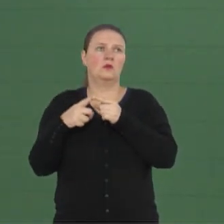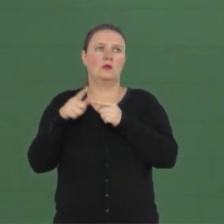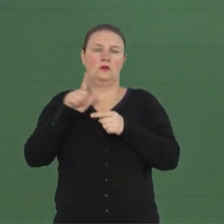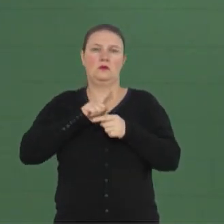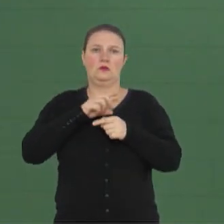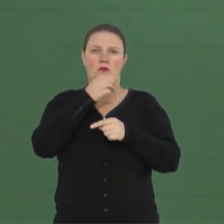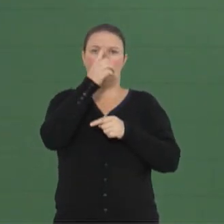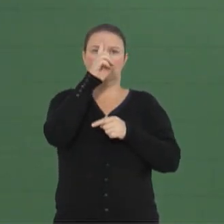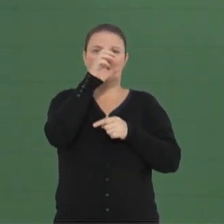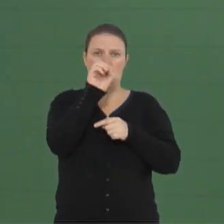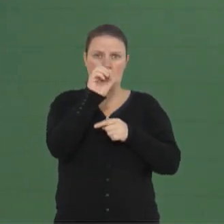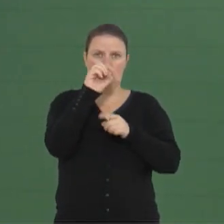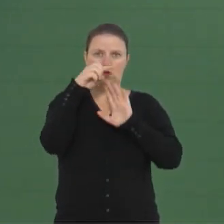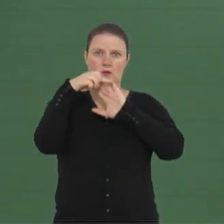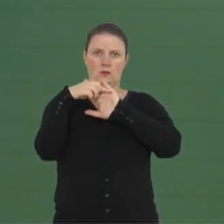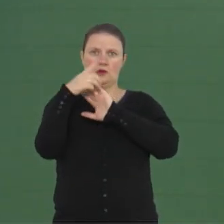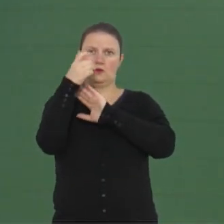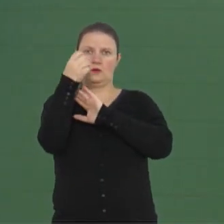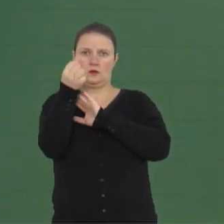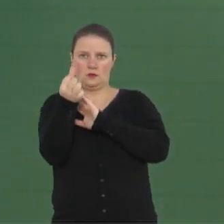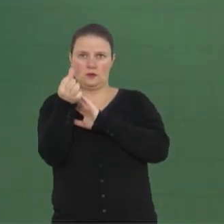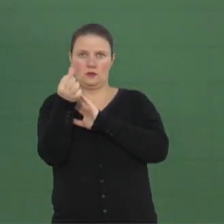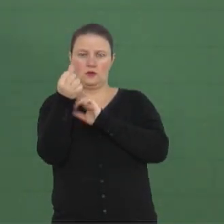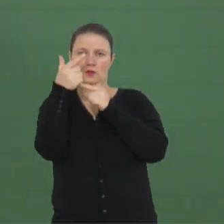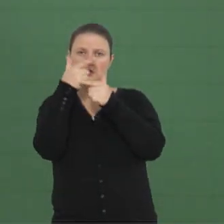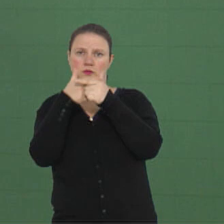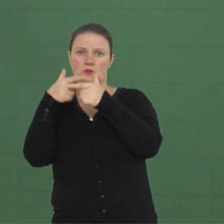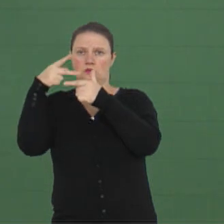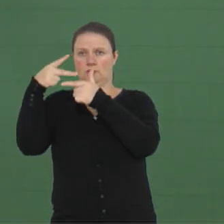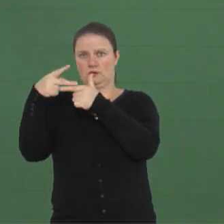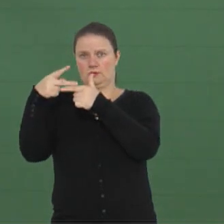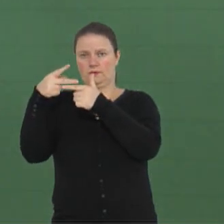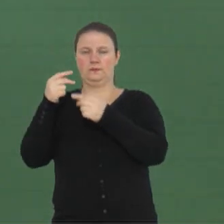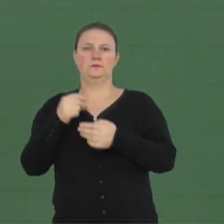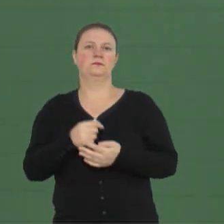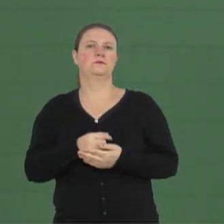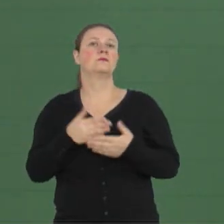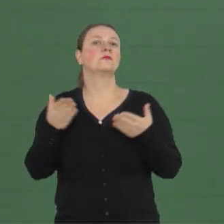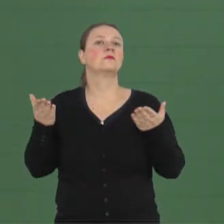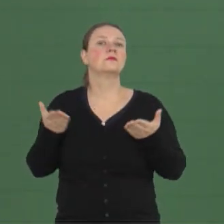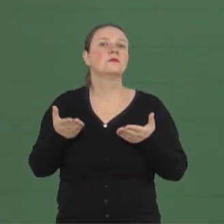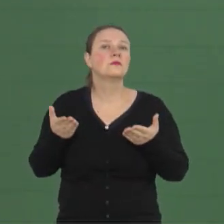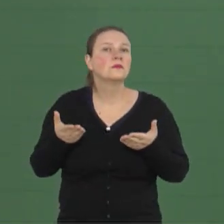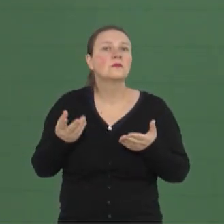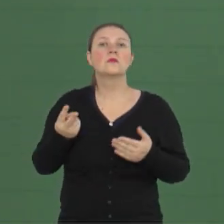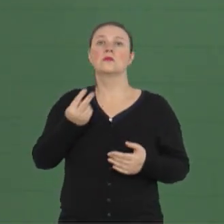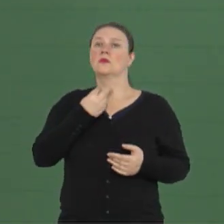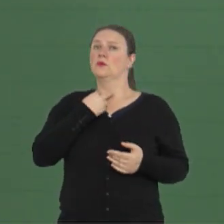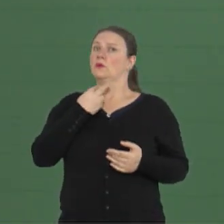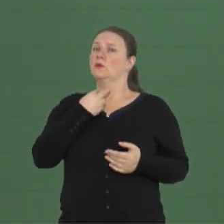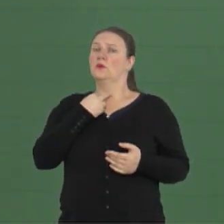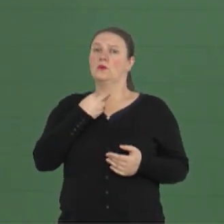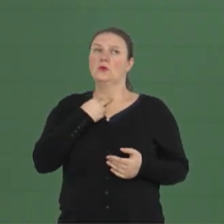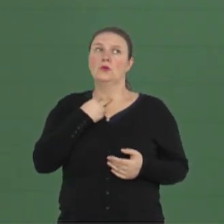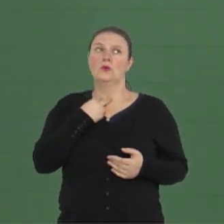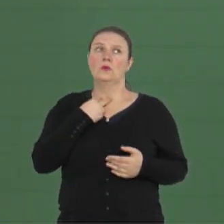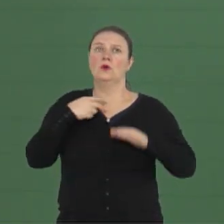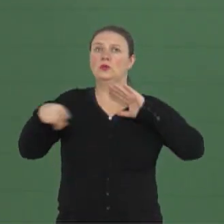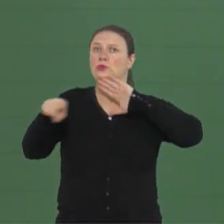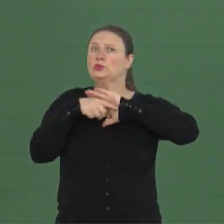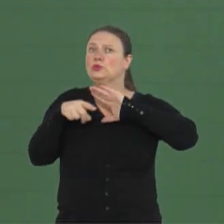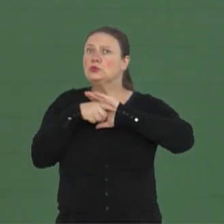tenho 10 menos 6 dividido por 2. Não pode fazer a